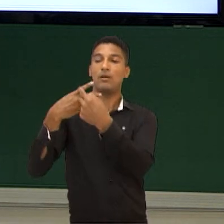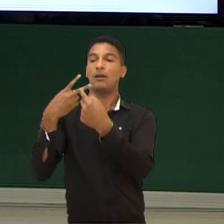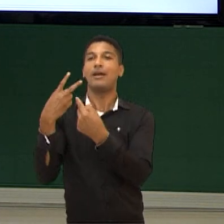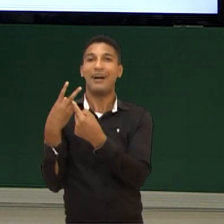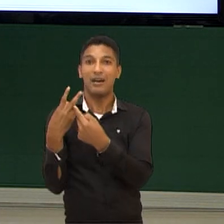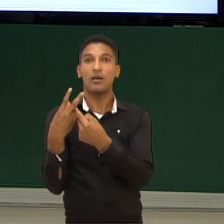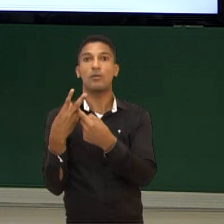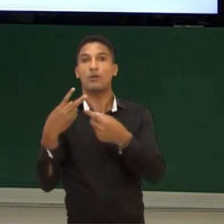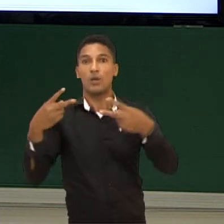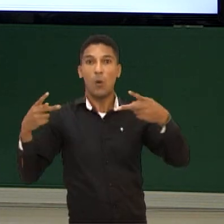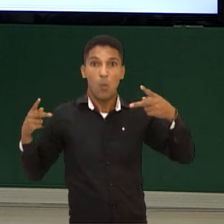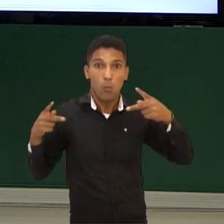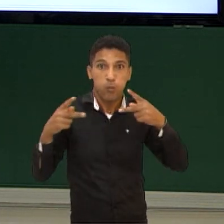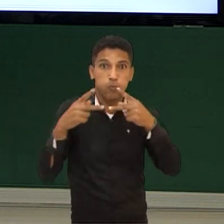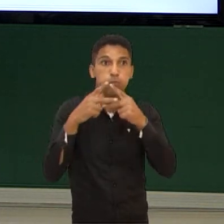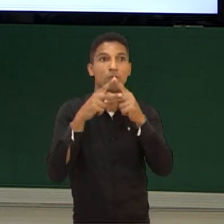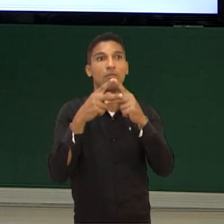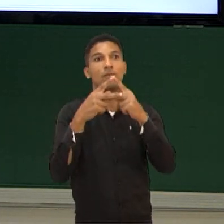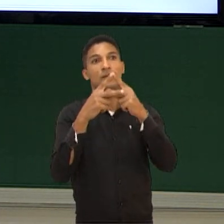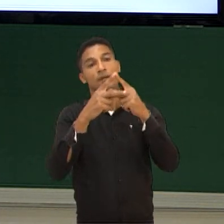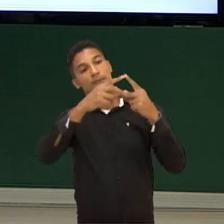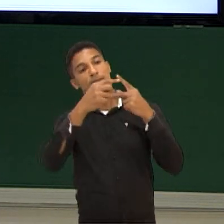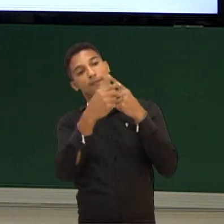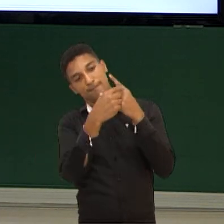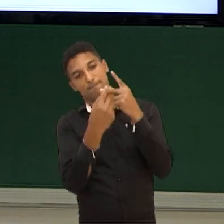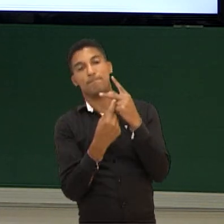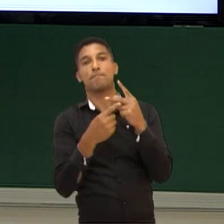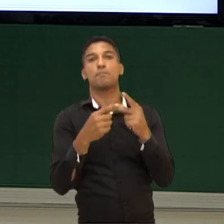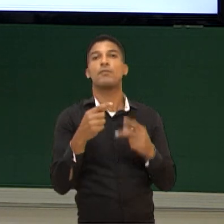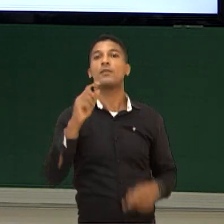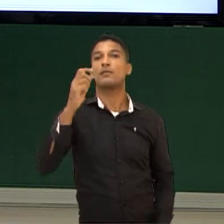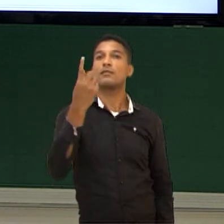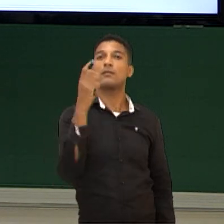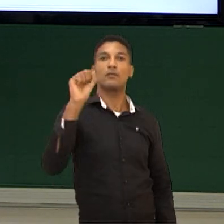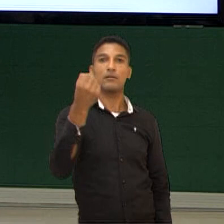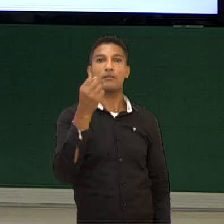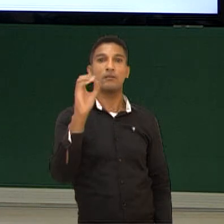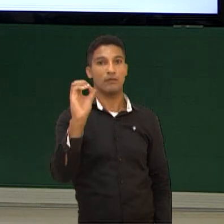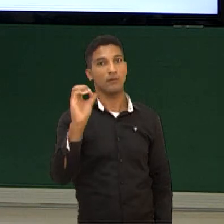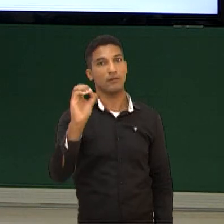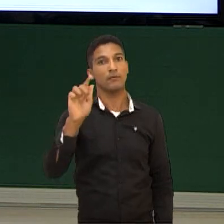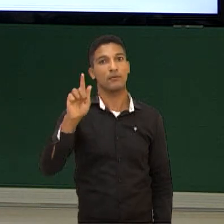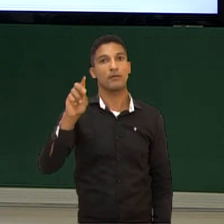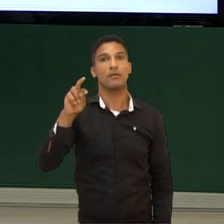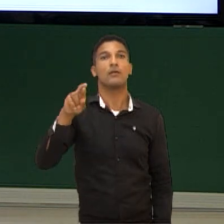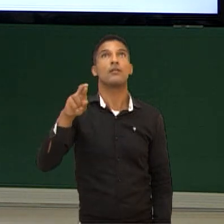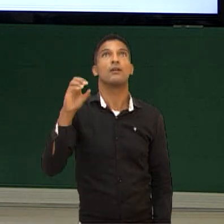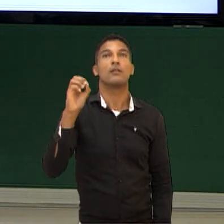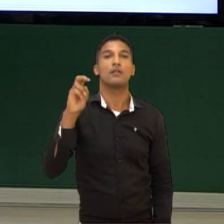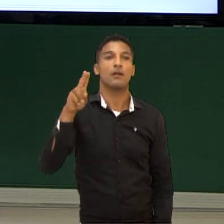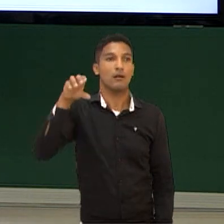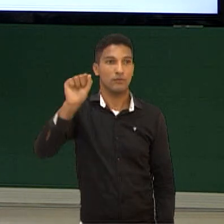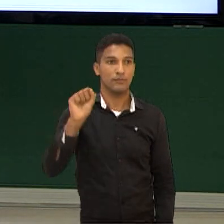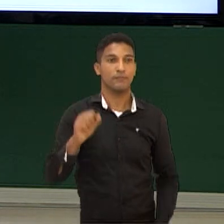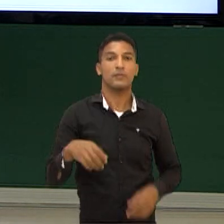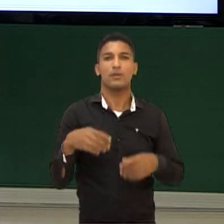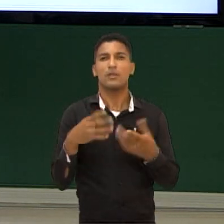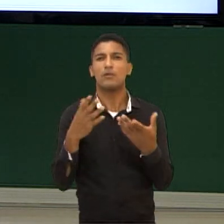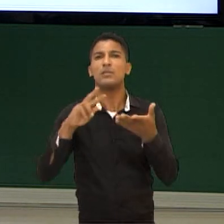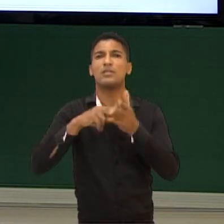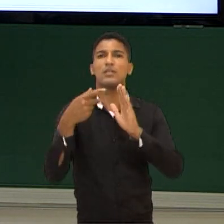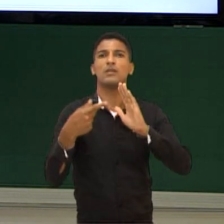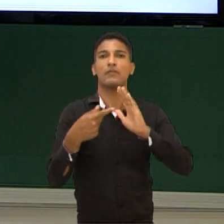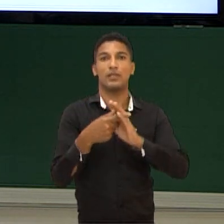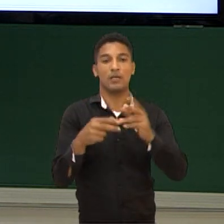de 180 graus. Com isso, o que nós concluímos? Que a soma de todo o